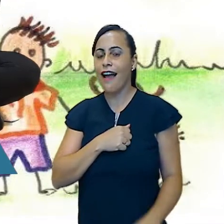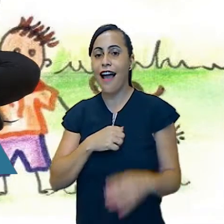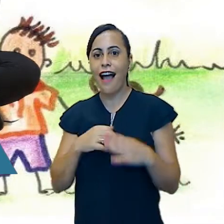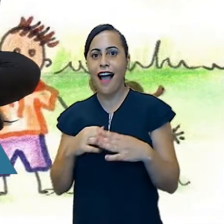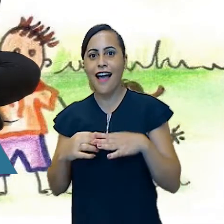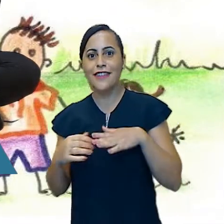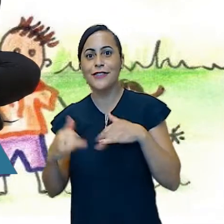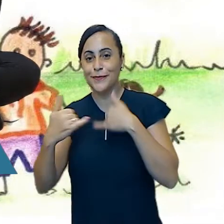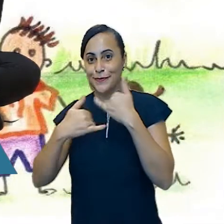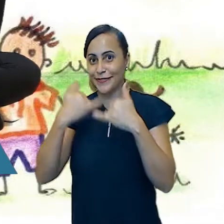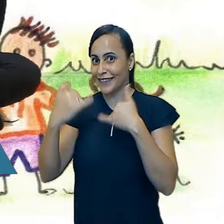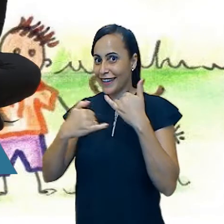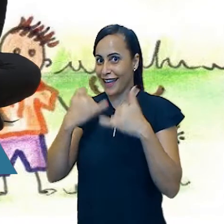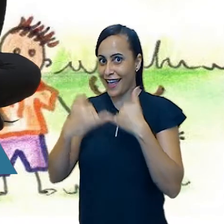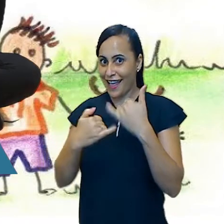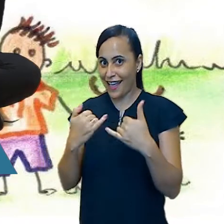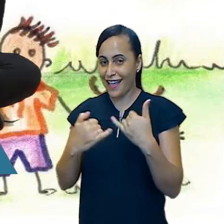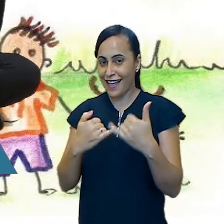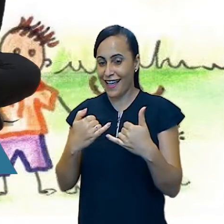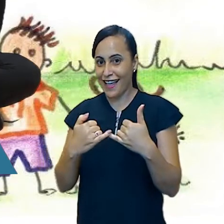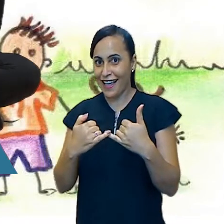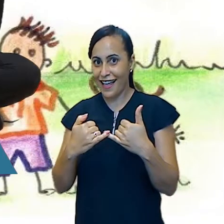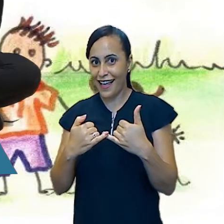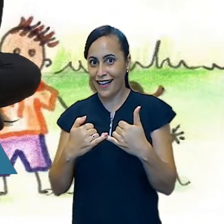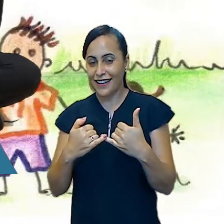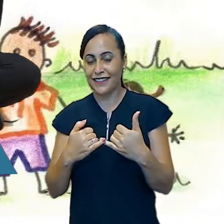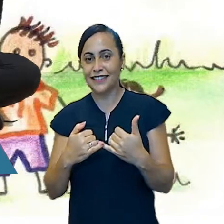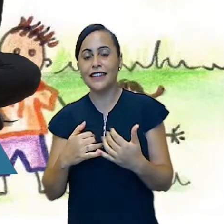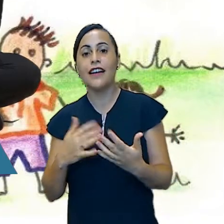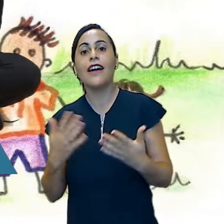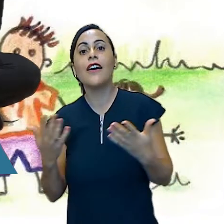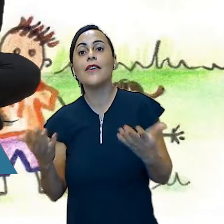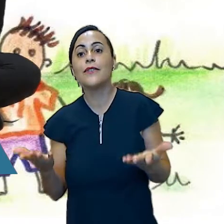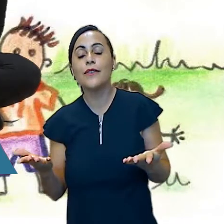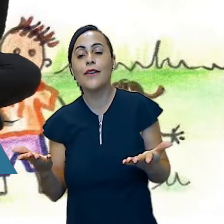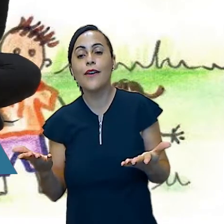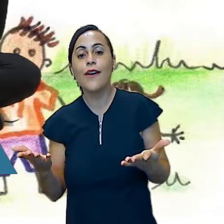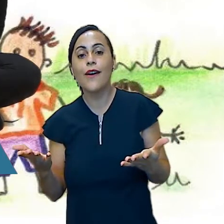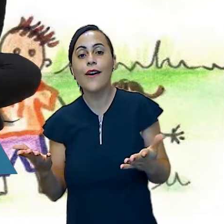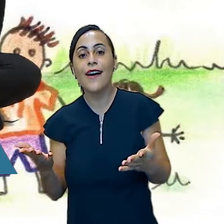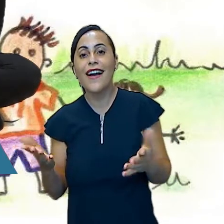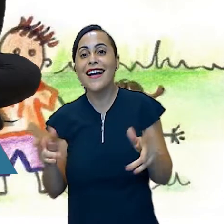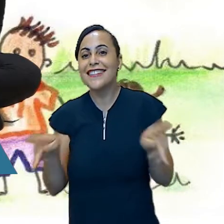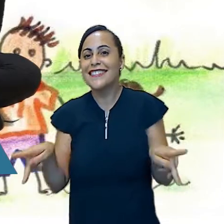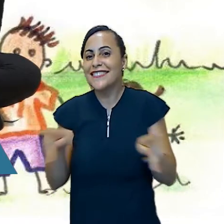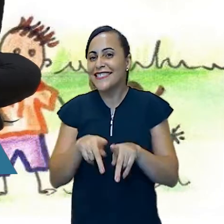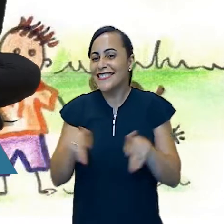parque? Das brincadeiras? Olha, das